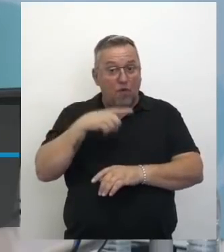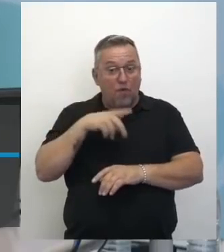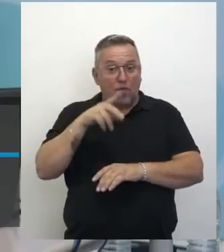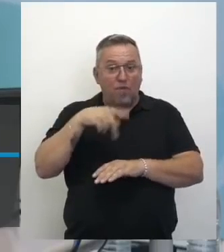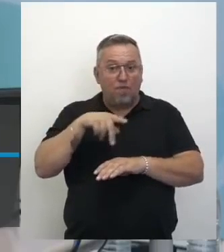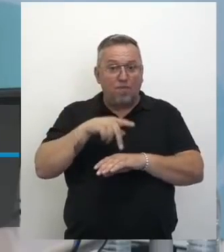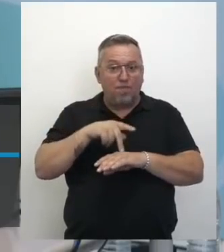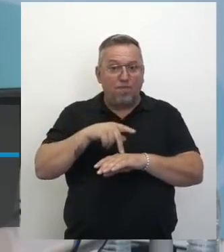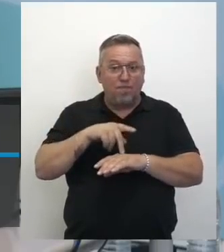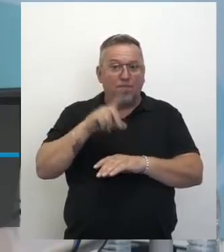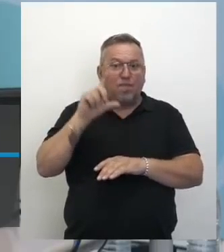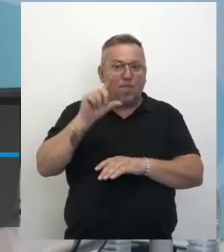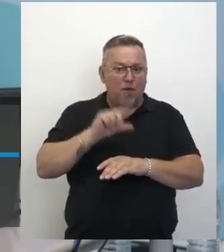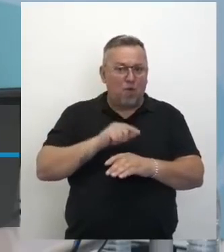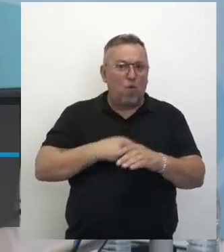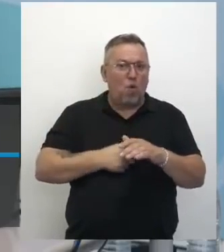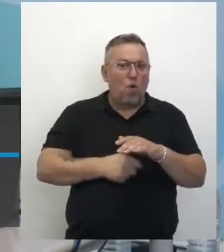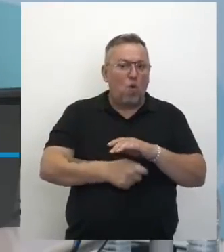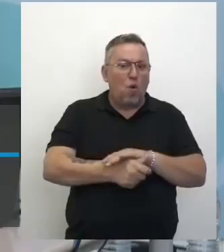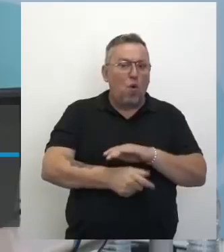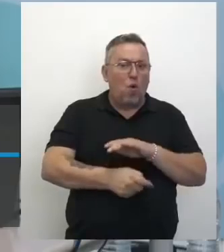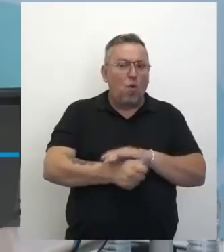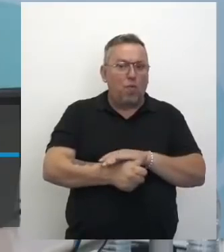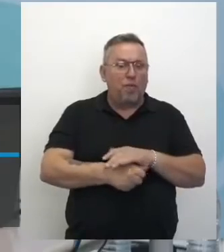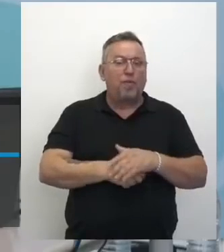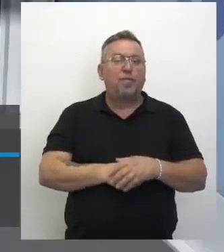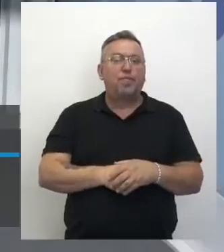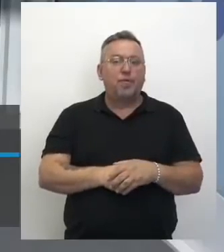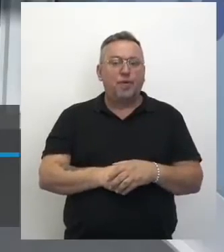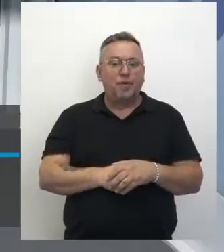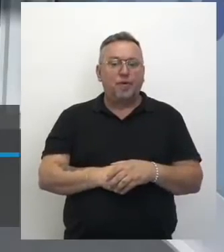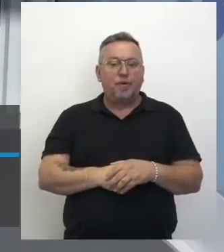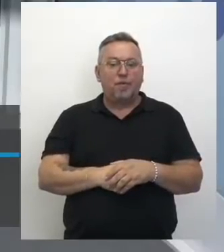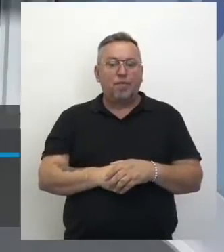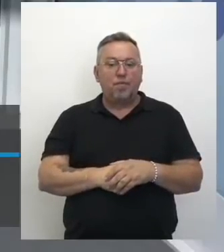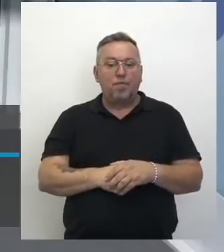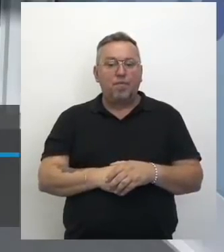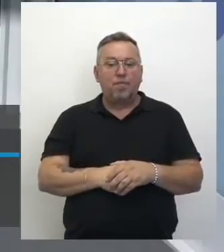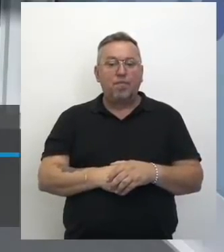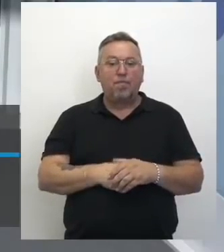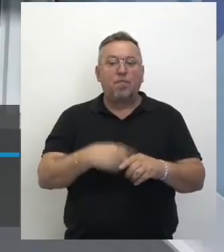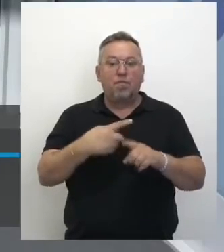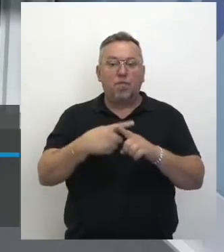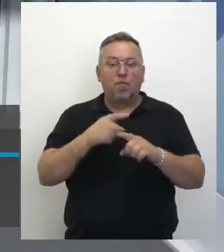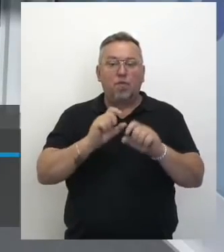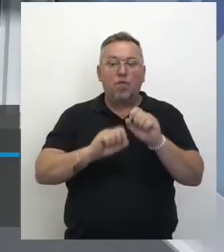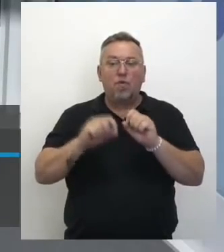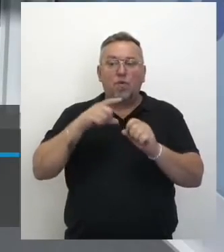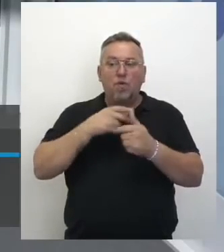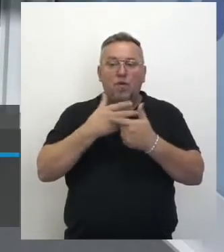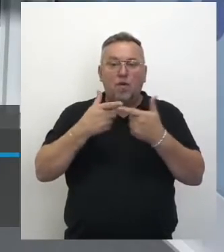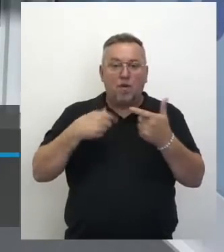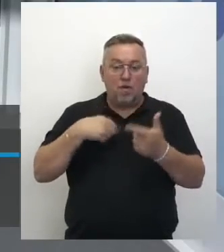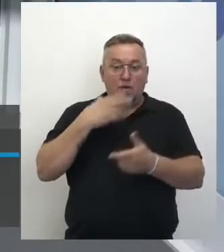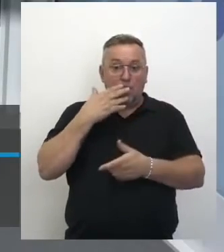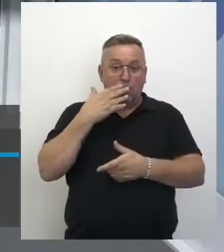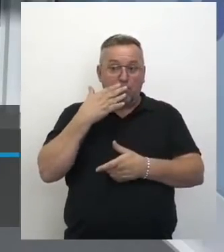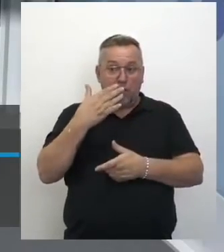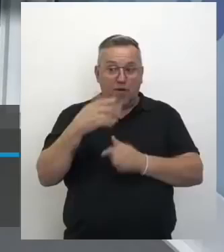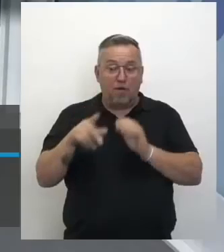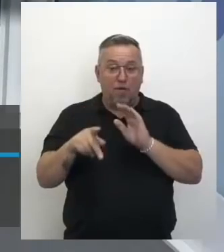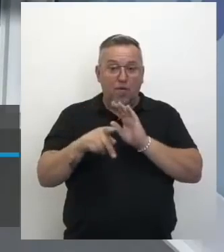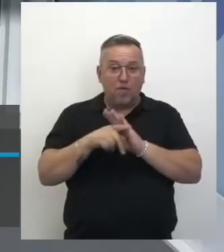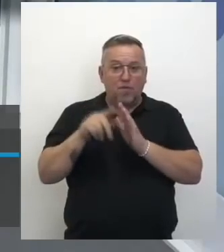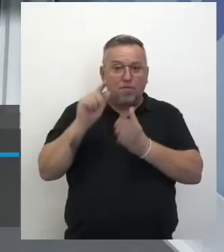país menos corrupto, como diz a cacique, não é verdade? Verdade. Até porque quando se solicita, né, a questão do